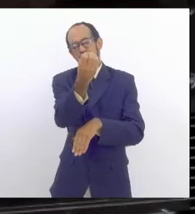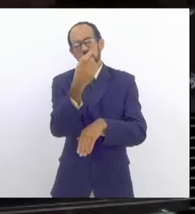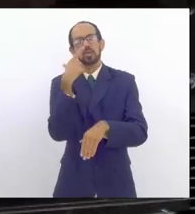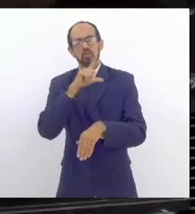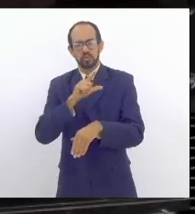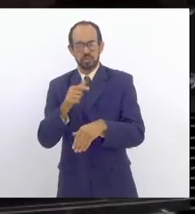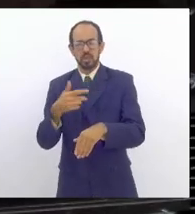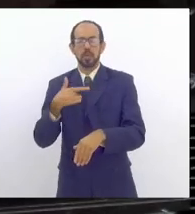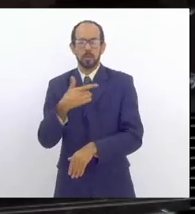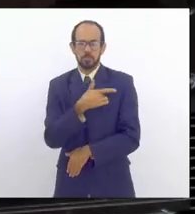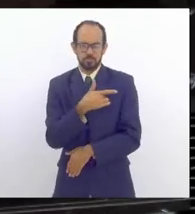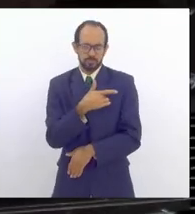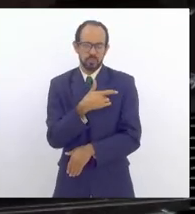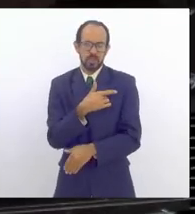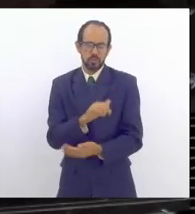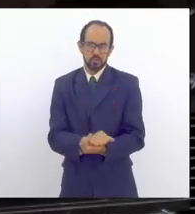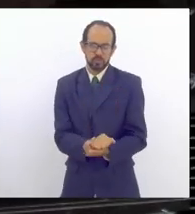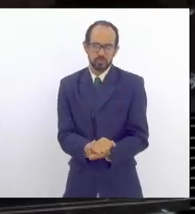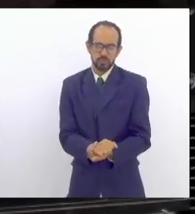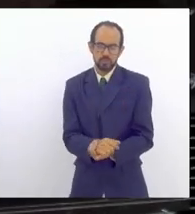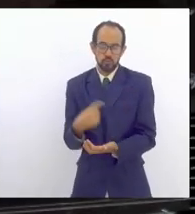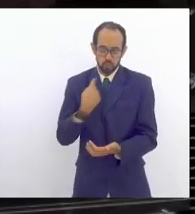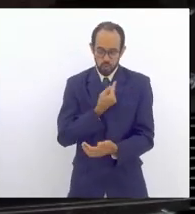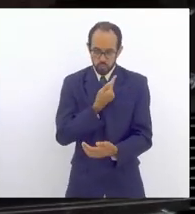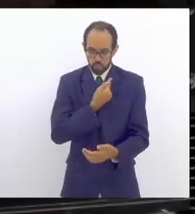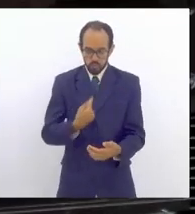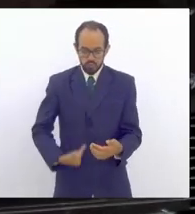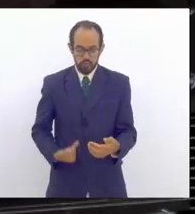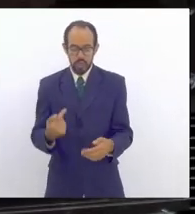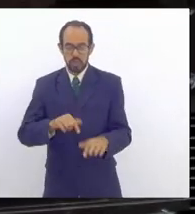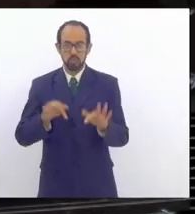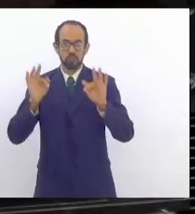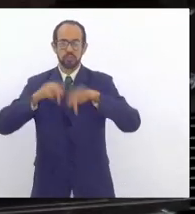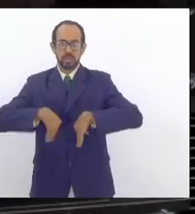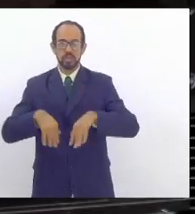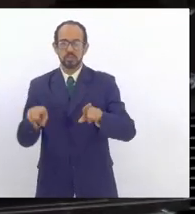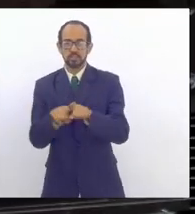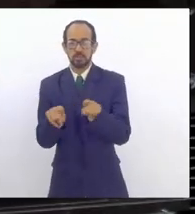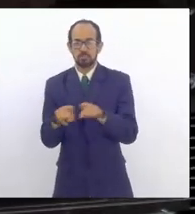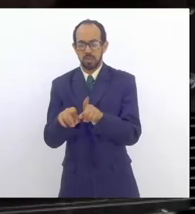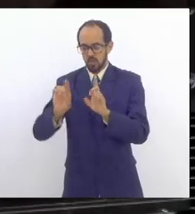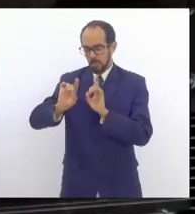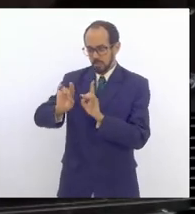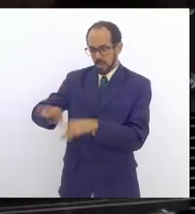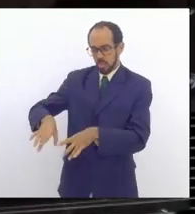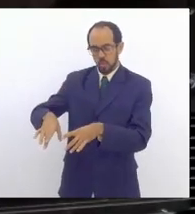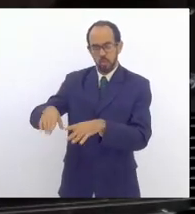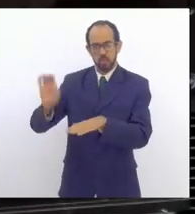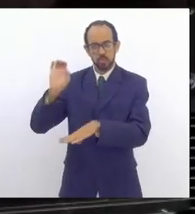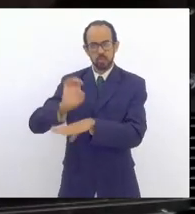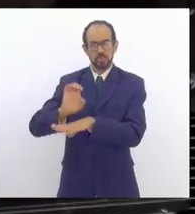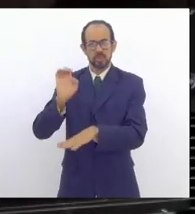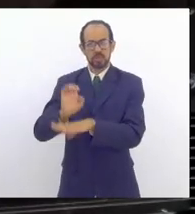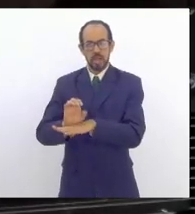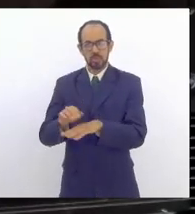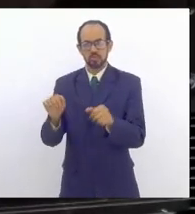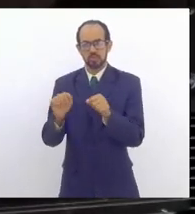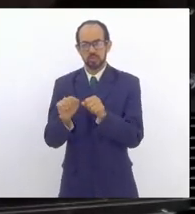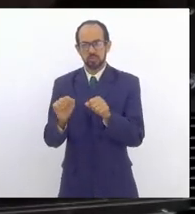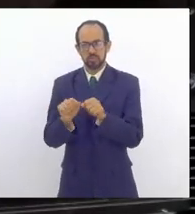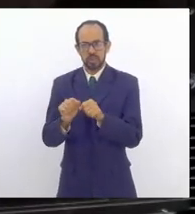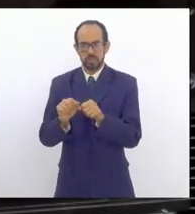Nosso governo consagra, por fim, o encerramento do ciclo de abandono que o Estado esteve atolado nos últimos